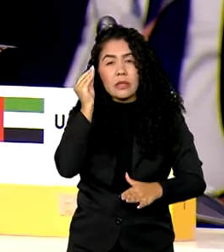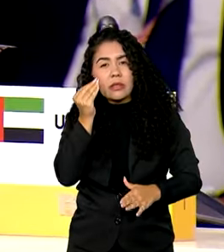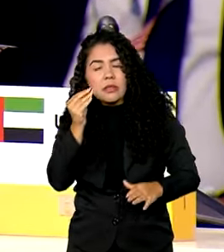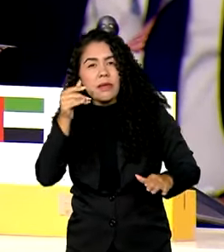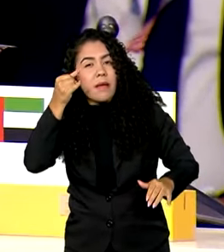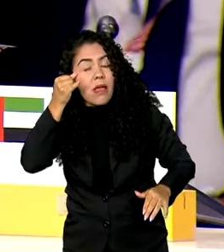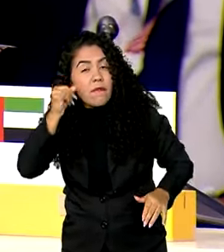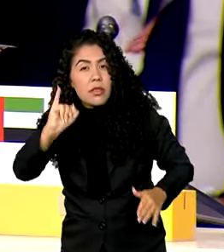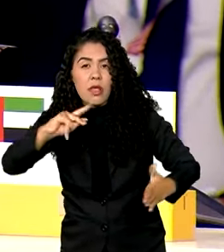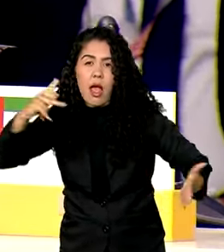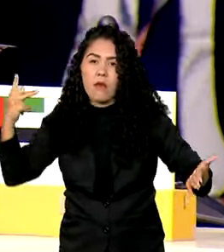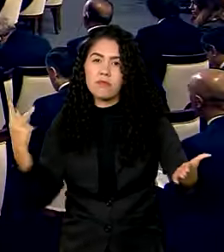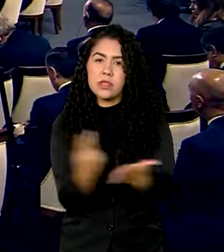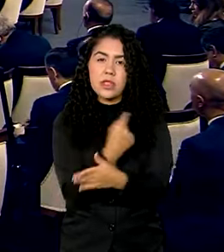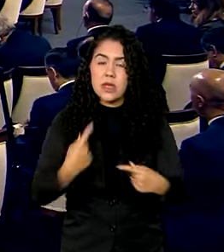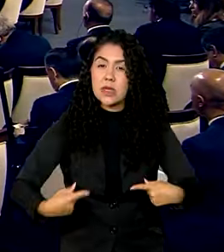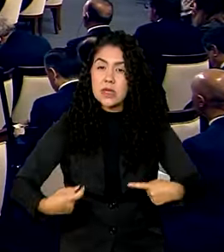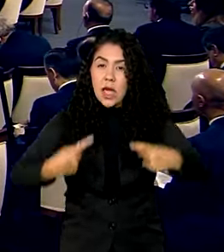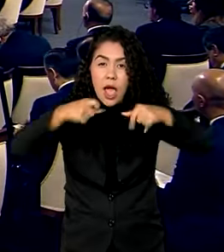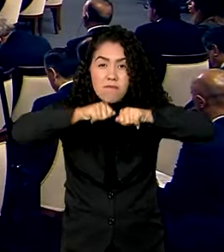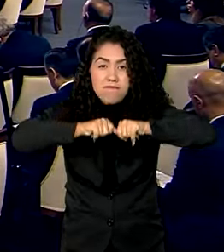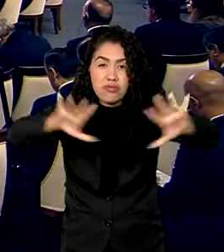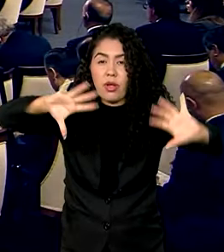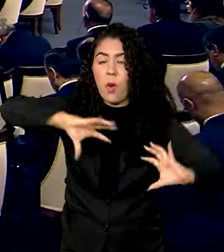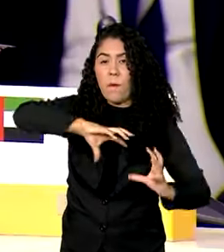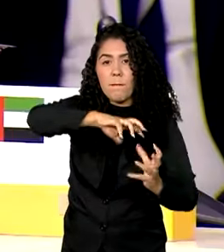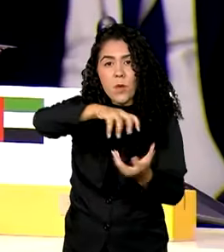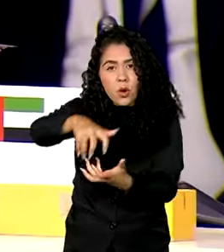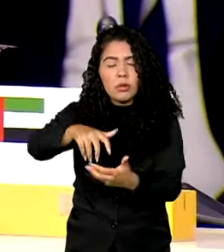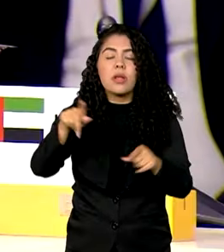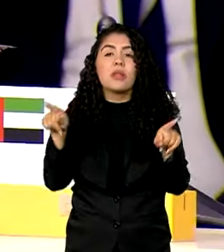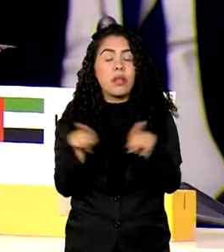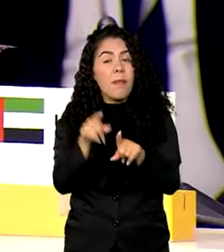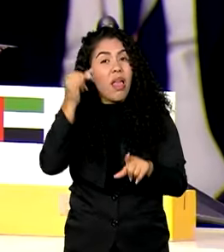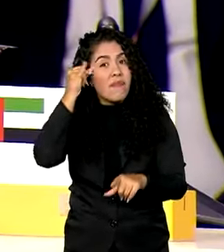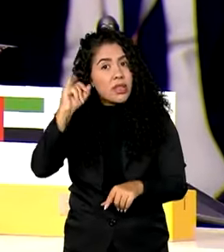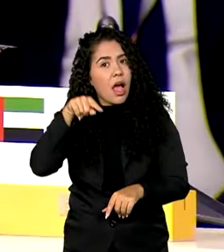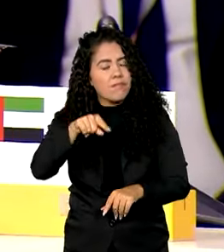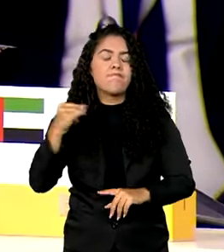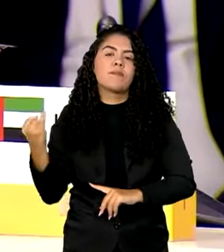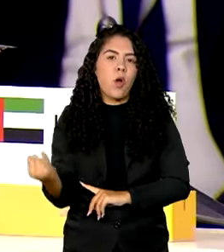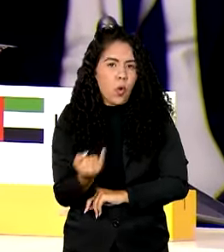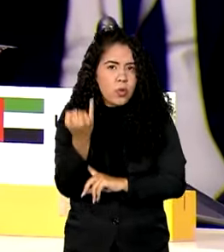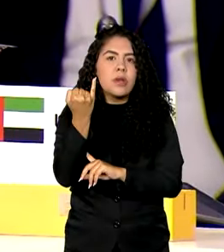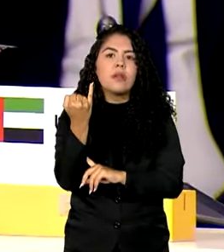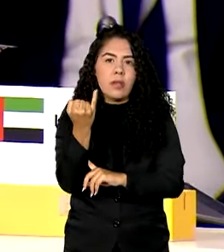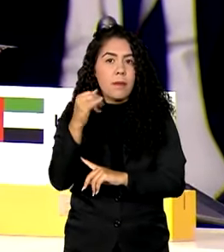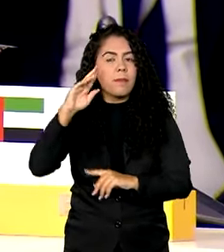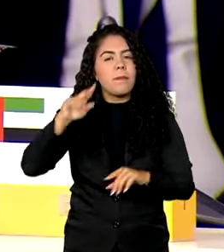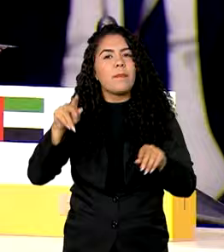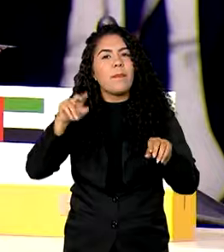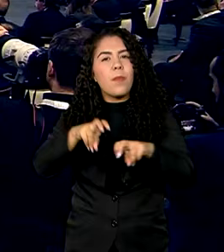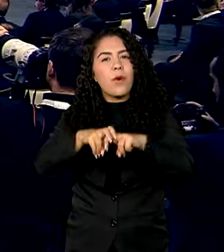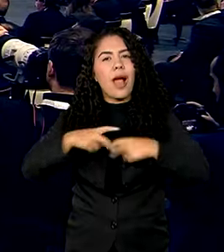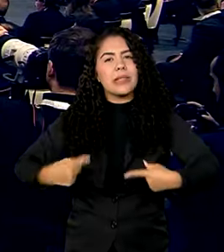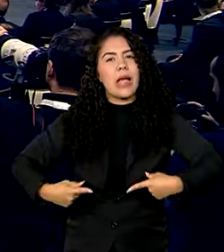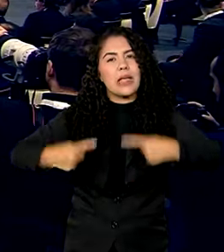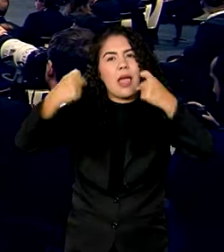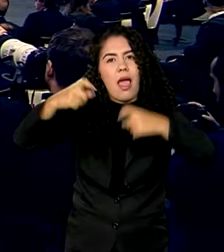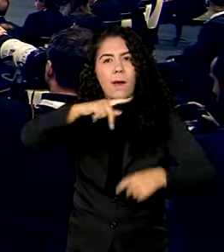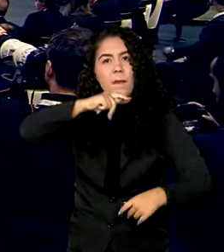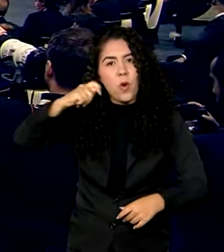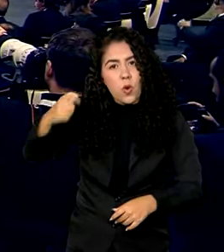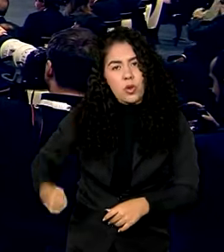transforme em uma guerra total. Evitar uma escalada também é crucial no conflito na Ucrânia. Essa